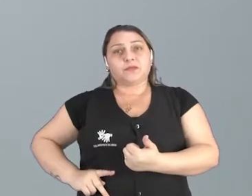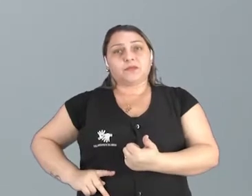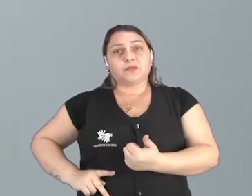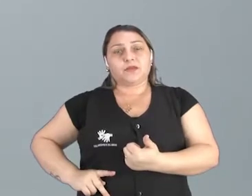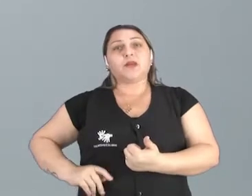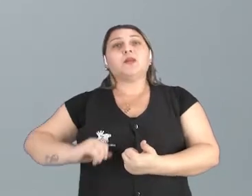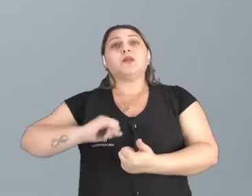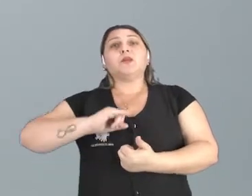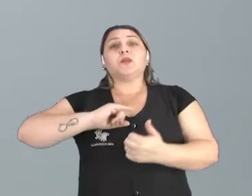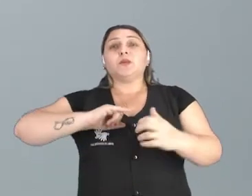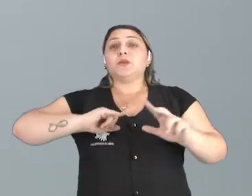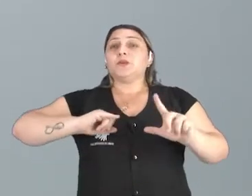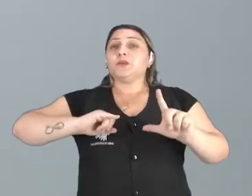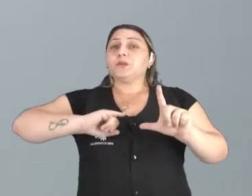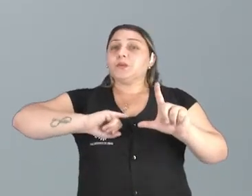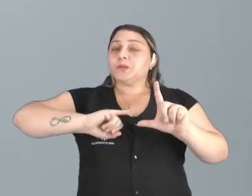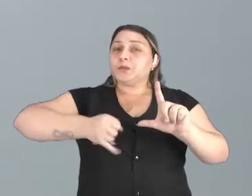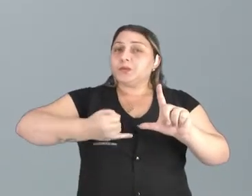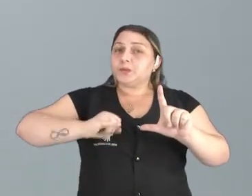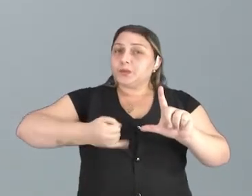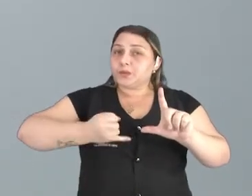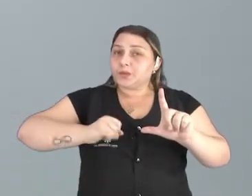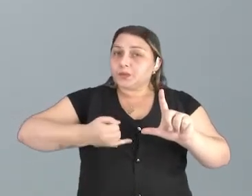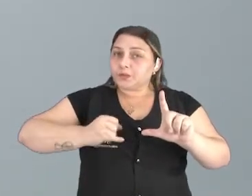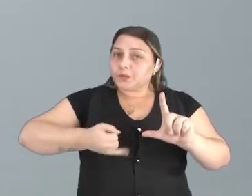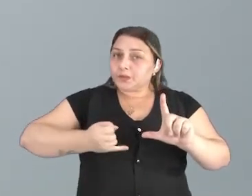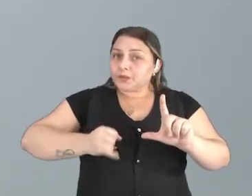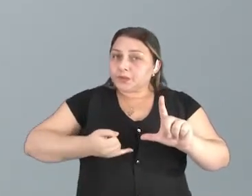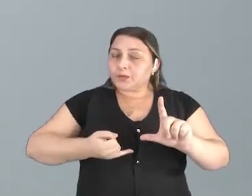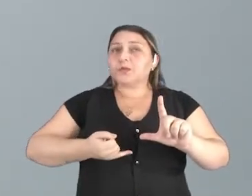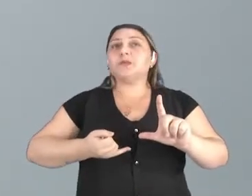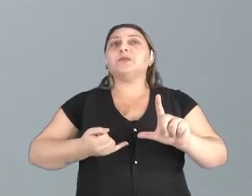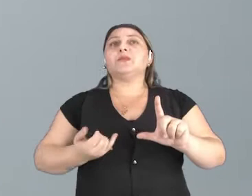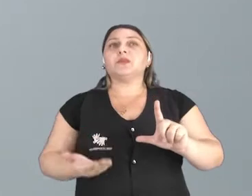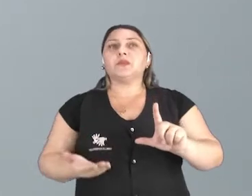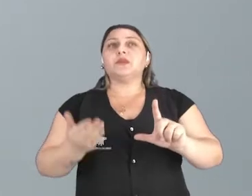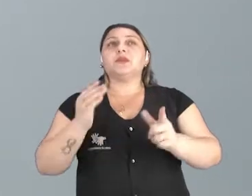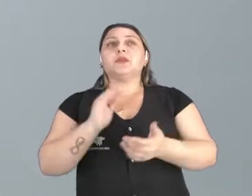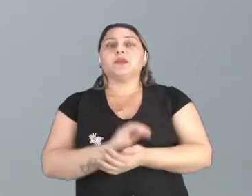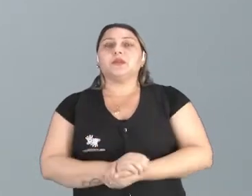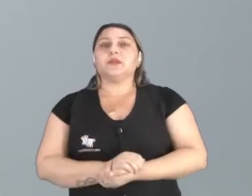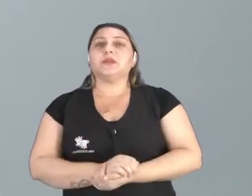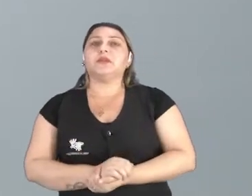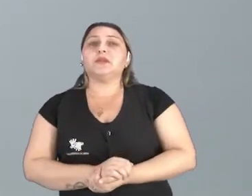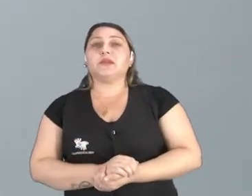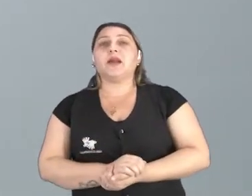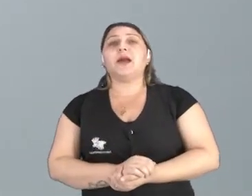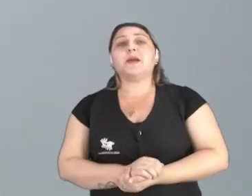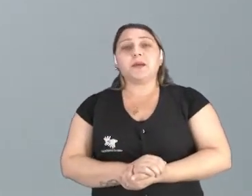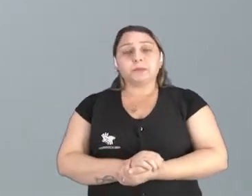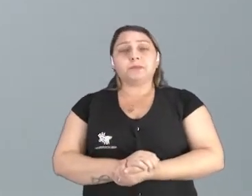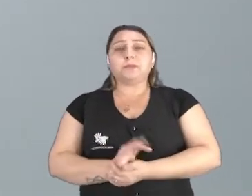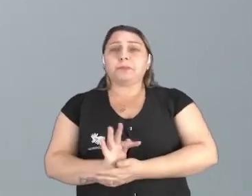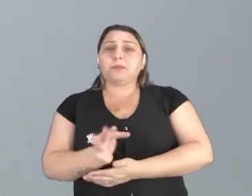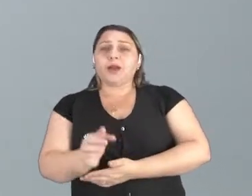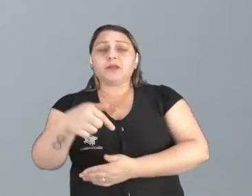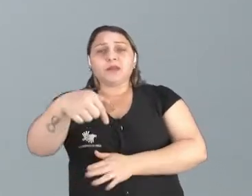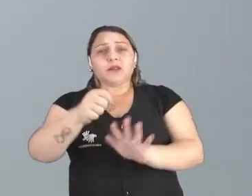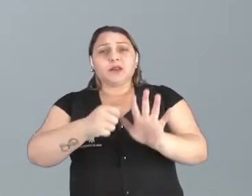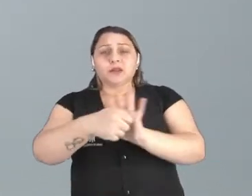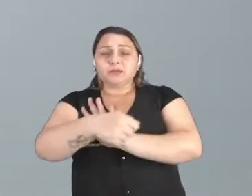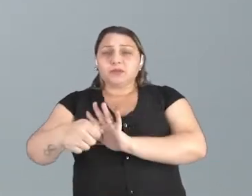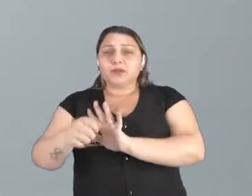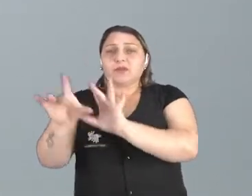ser conhecido aí como o Jango, né? E aí, quando o João Goulart, como é uma gestão breve de 7 meses, ele